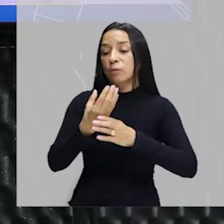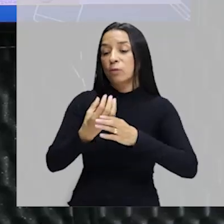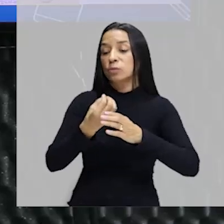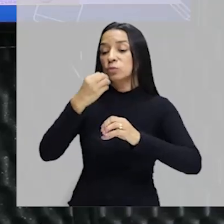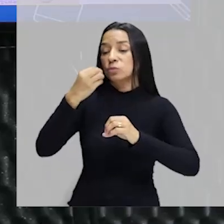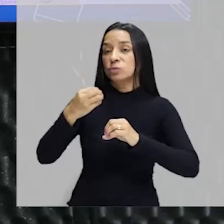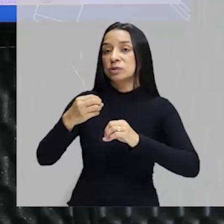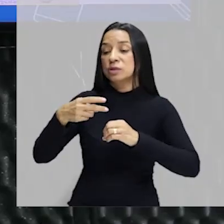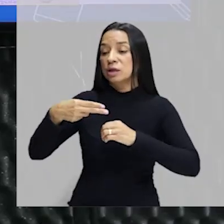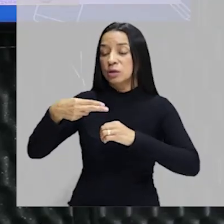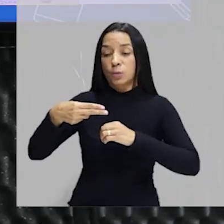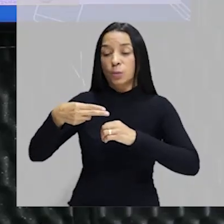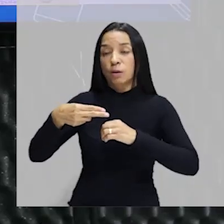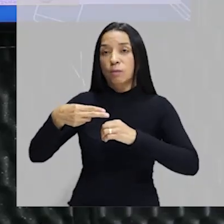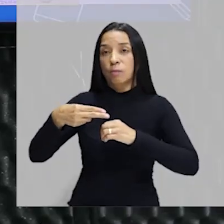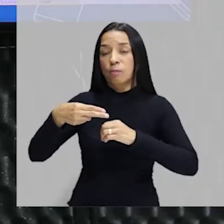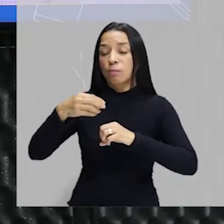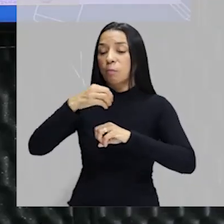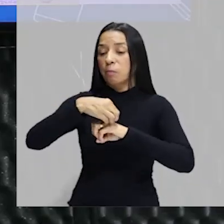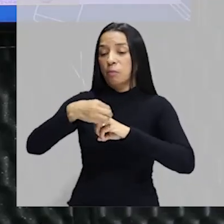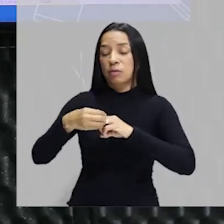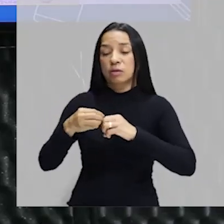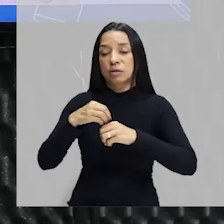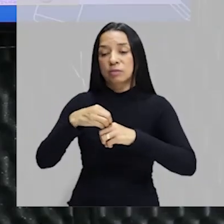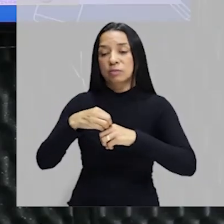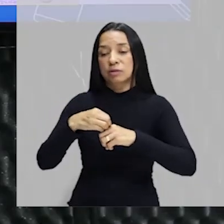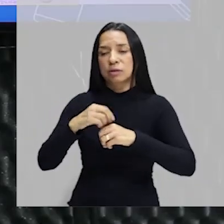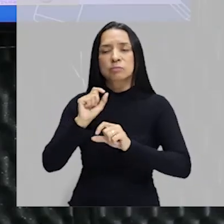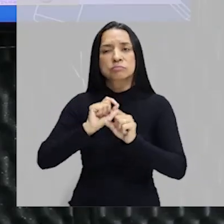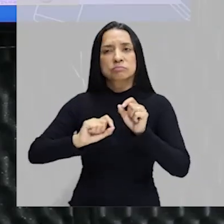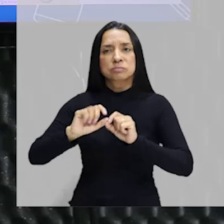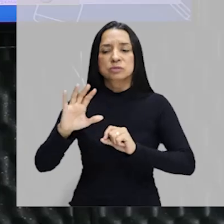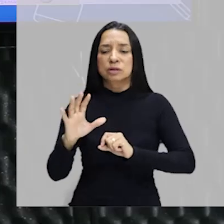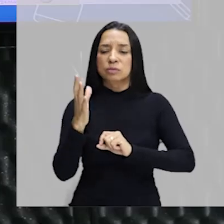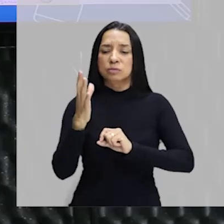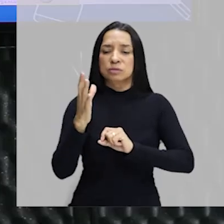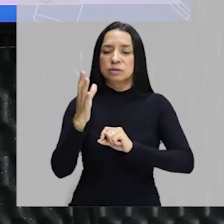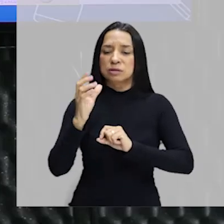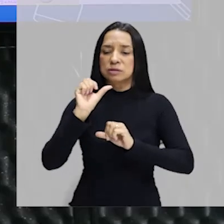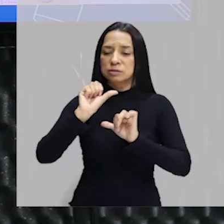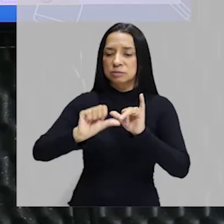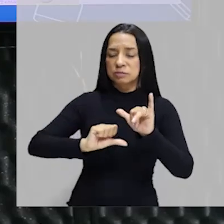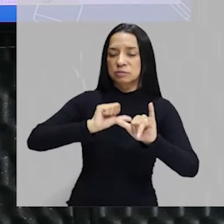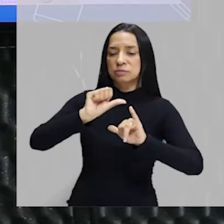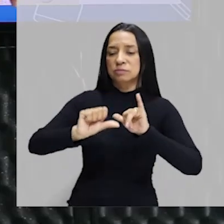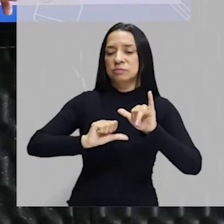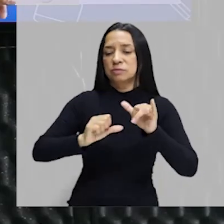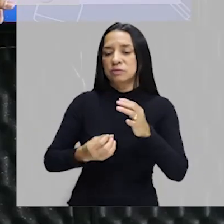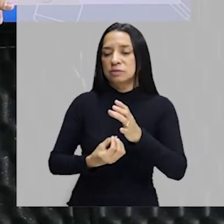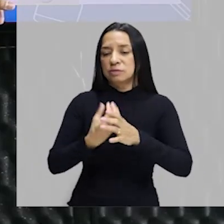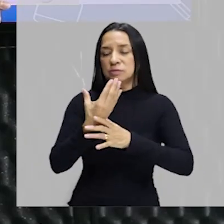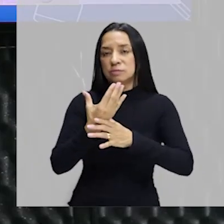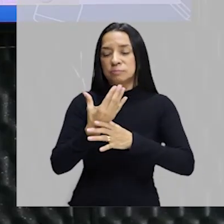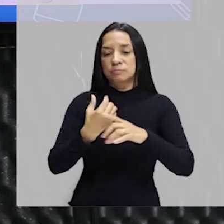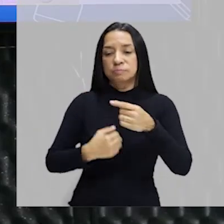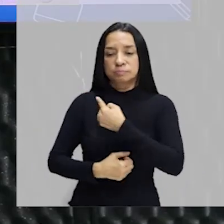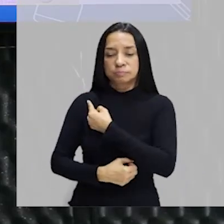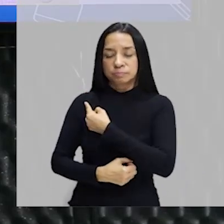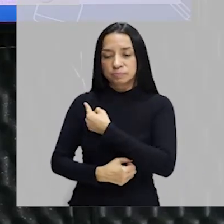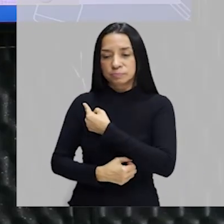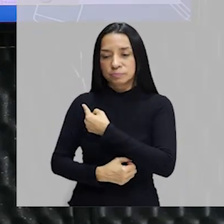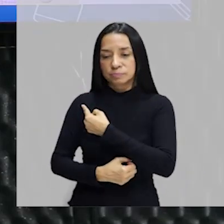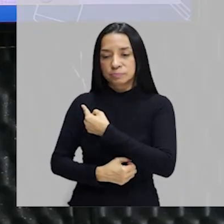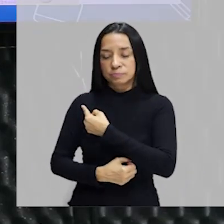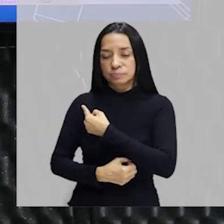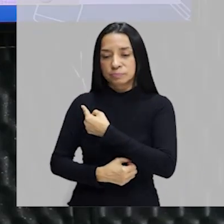molécula. E quando isso acontece, ao longo dessas reações, vão sendo gerados esses transportadores de